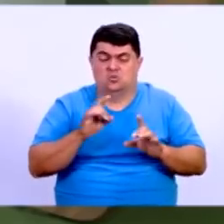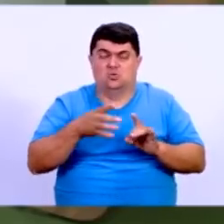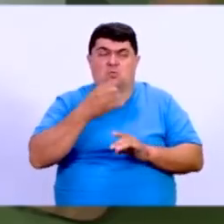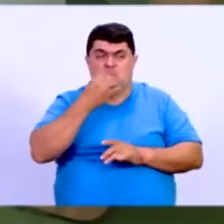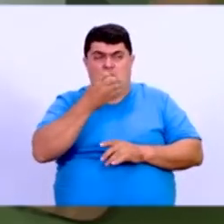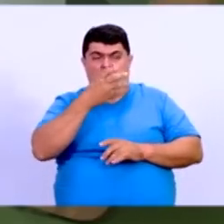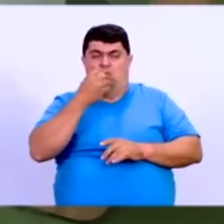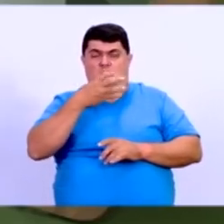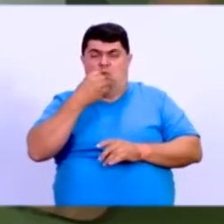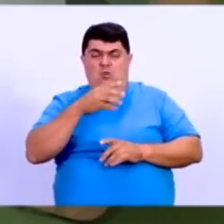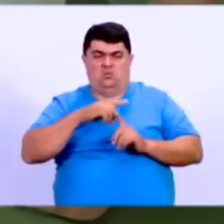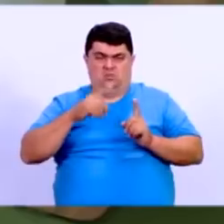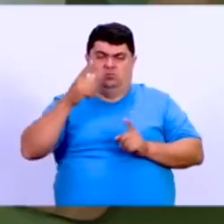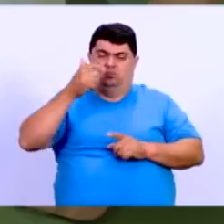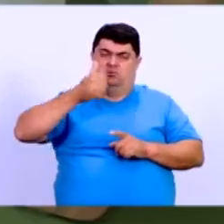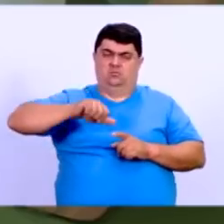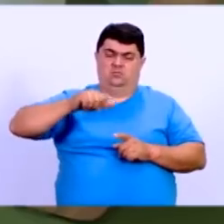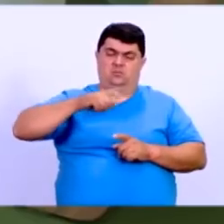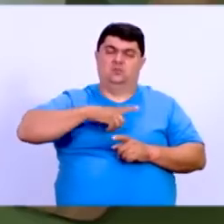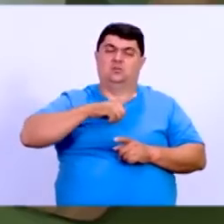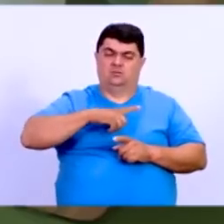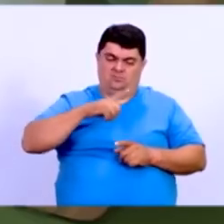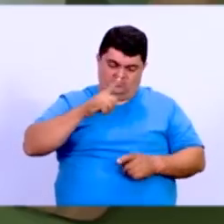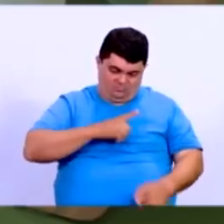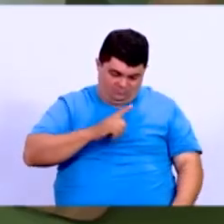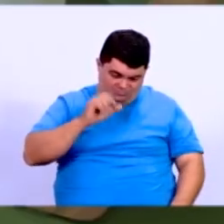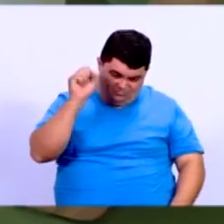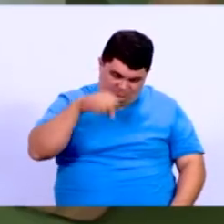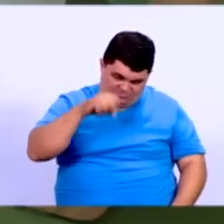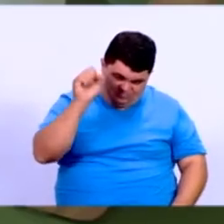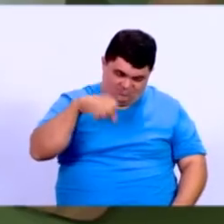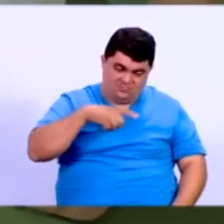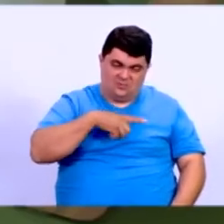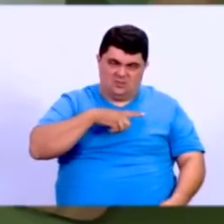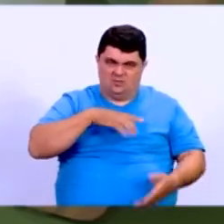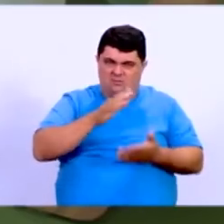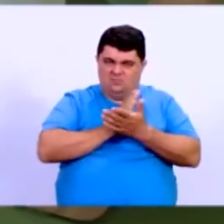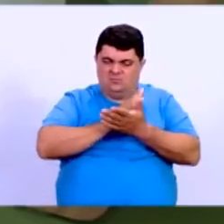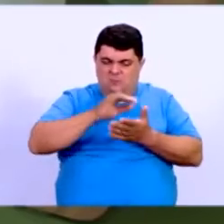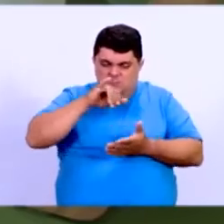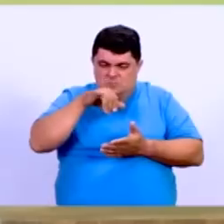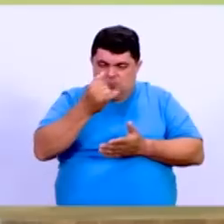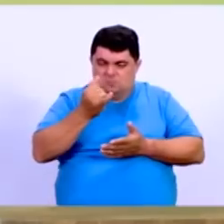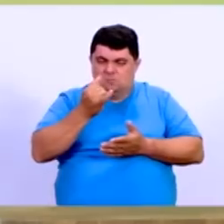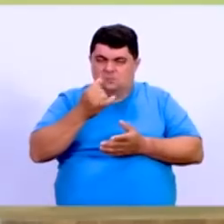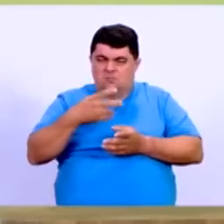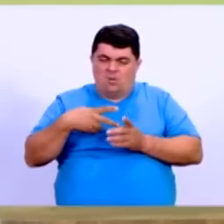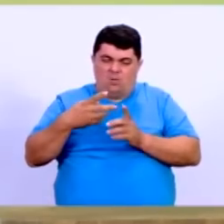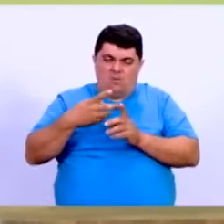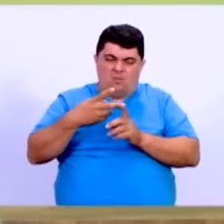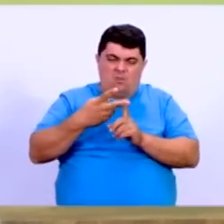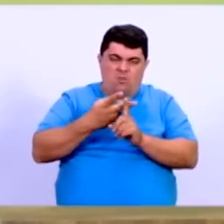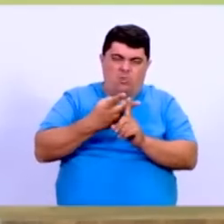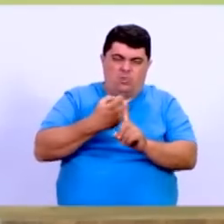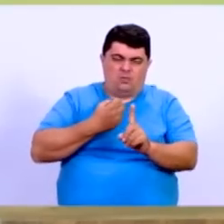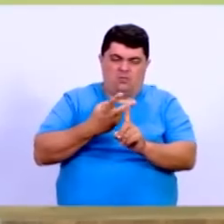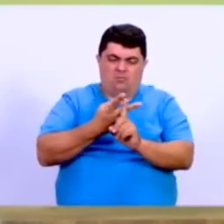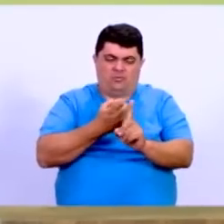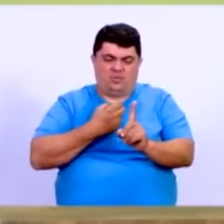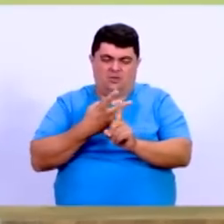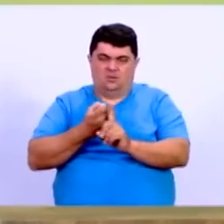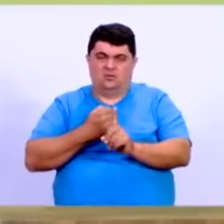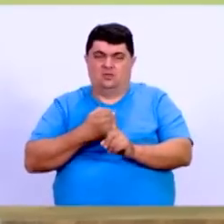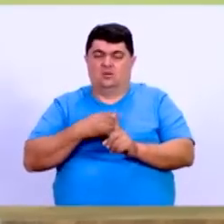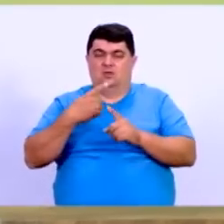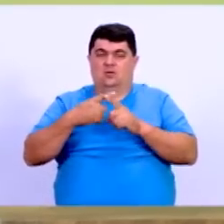né? Mas tem desvantagem? Tem. Não. Tem sempre alguém aproveitando uma brecha para tirar proveito, né? Então, como a rede de computadores